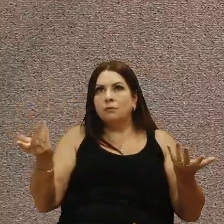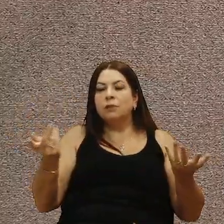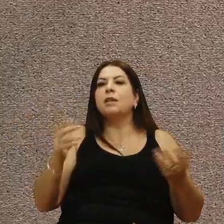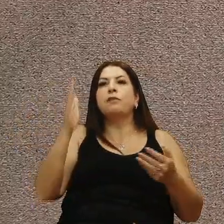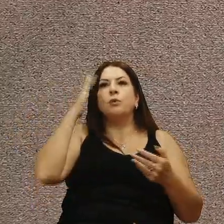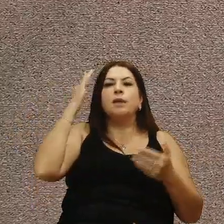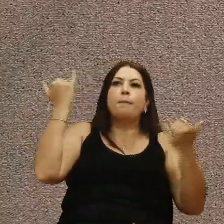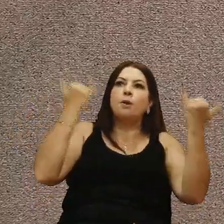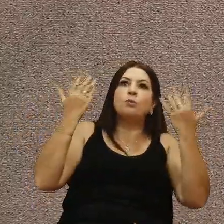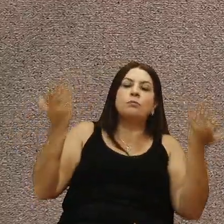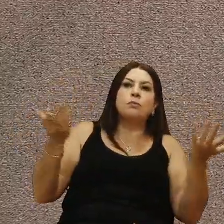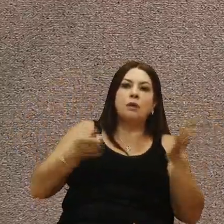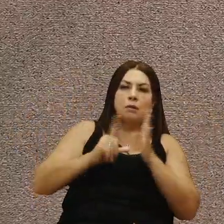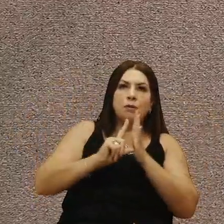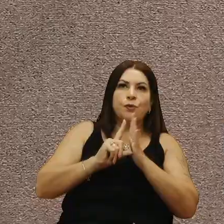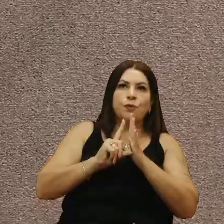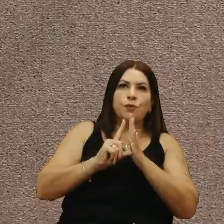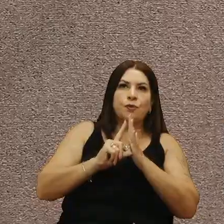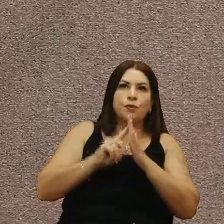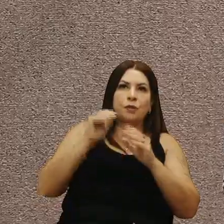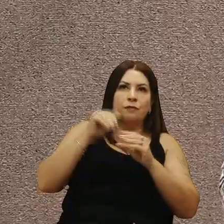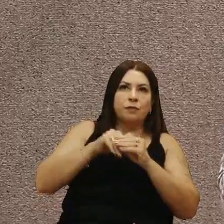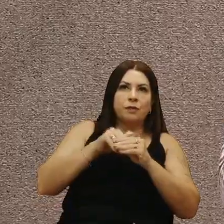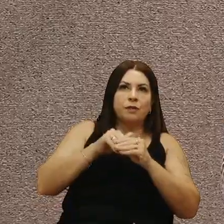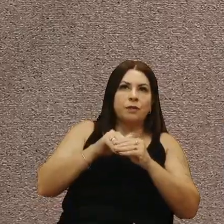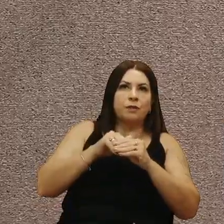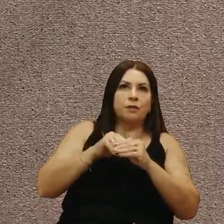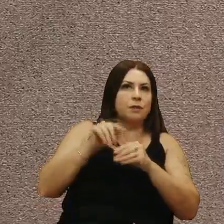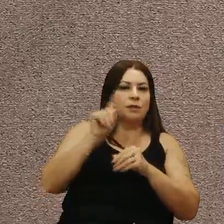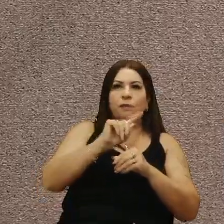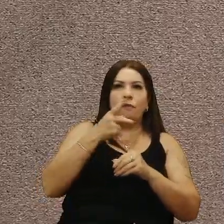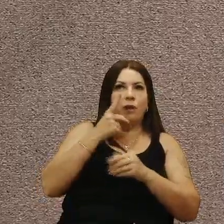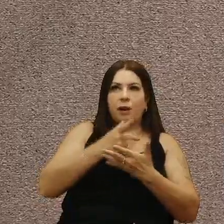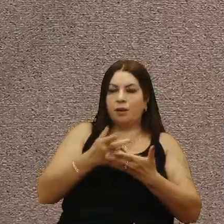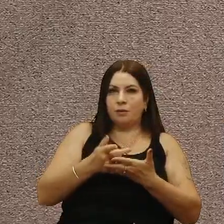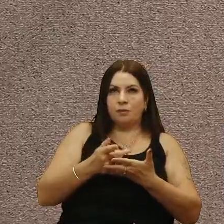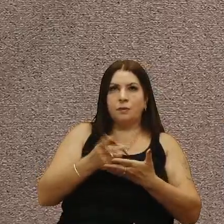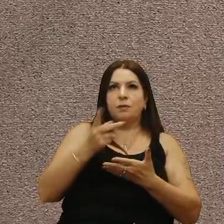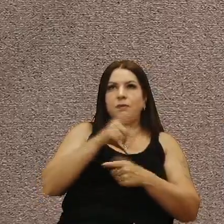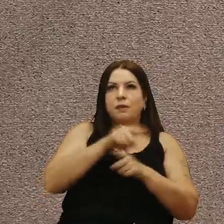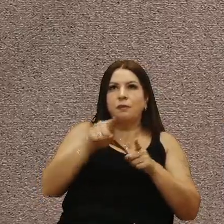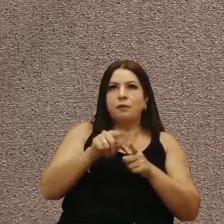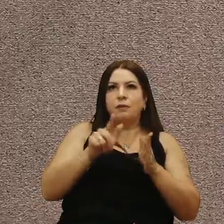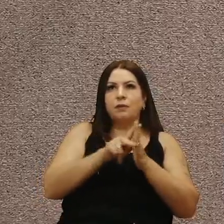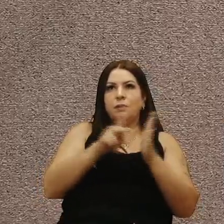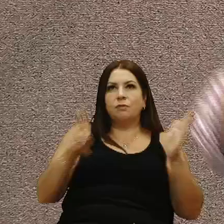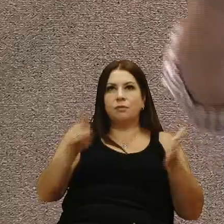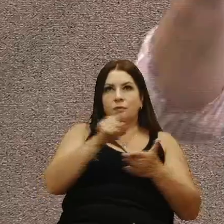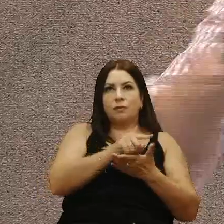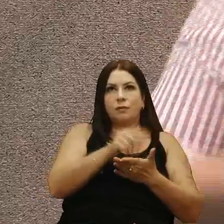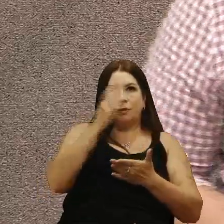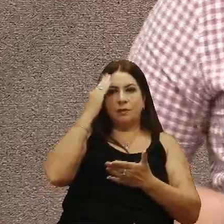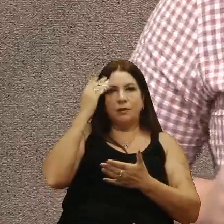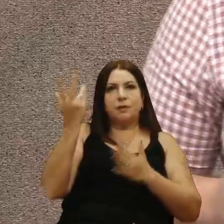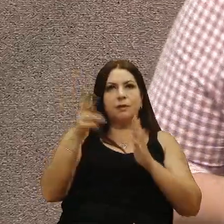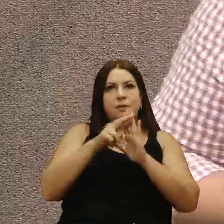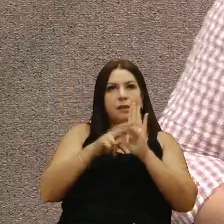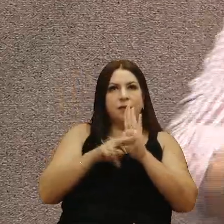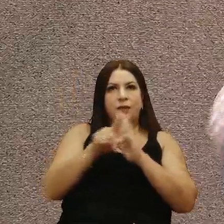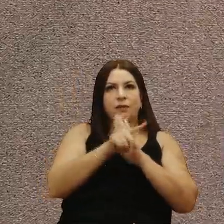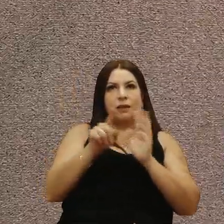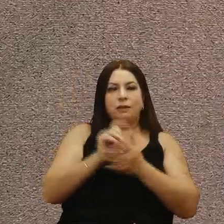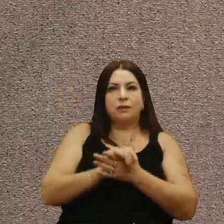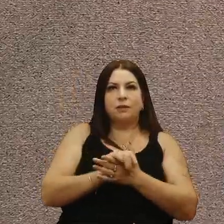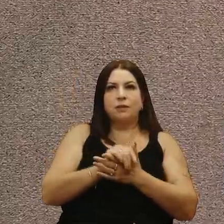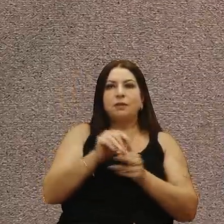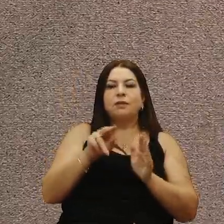ficou sabendo aqui antes de ter votado pela mesa? Não foi dito. Foi dito pelo jornal Pioneiro. Quem sabia quais eram as regras antes de votar?